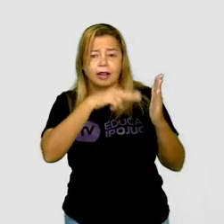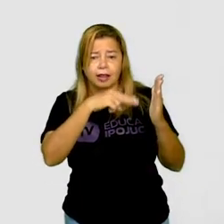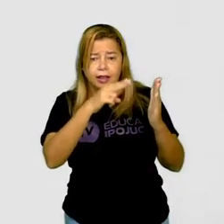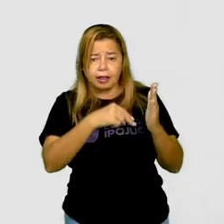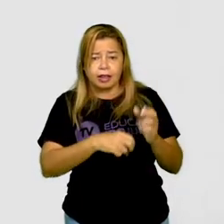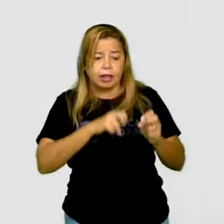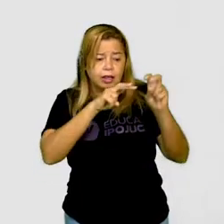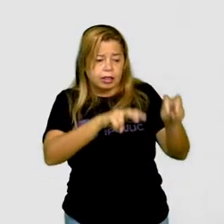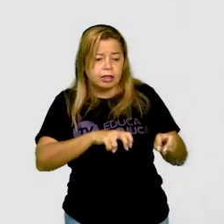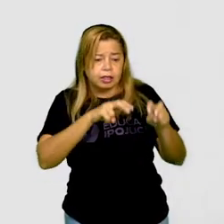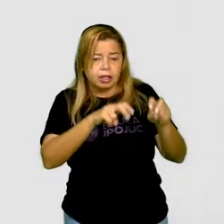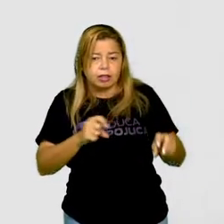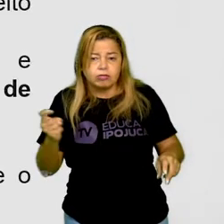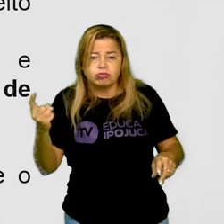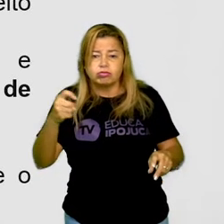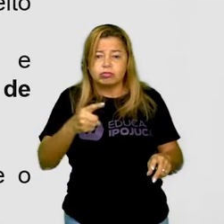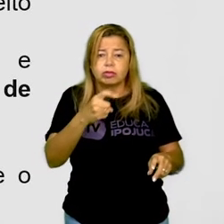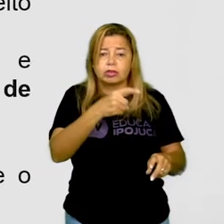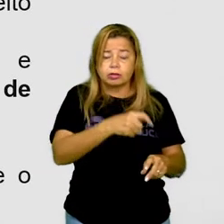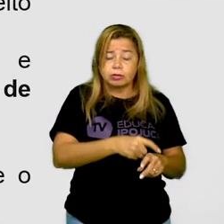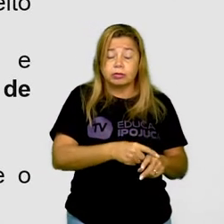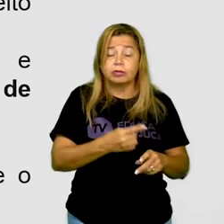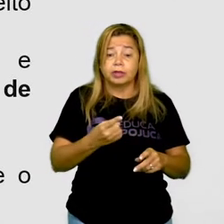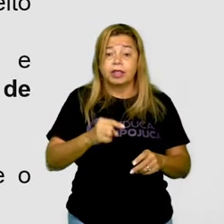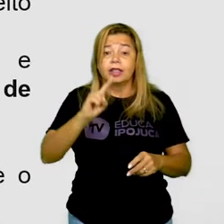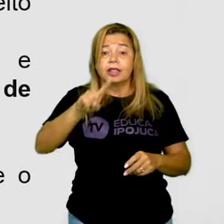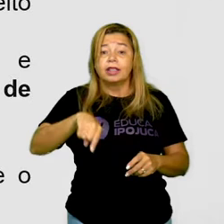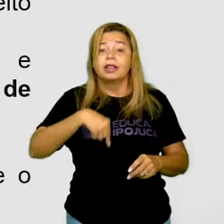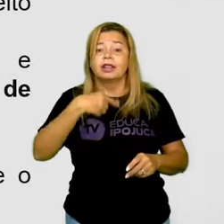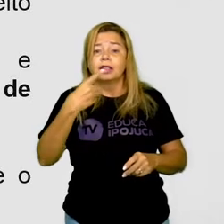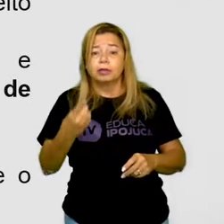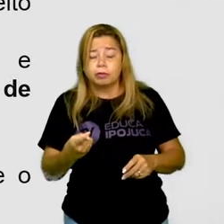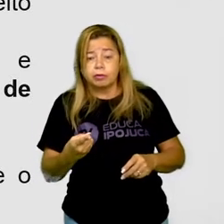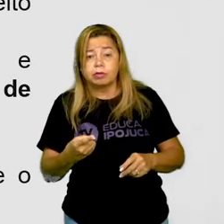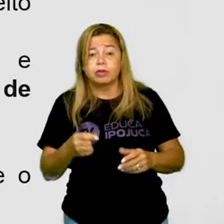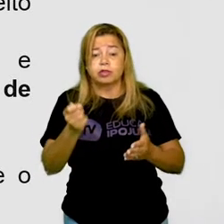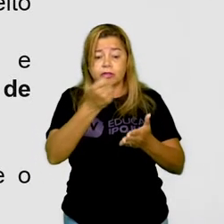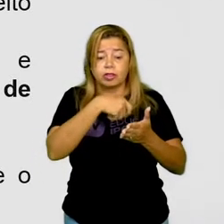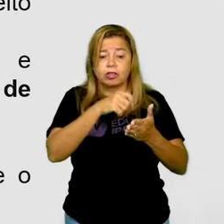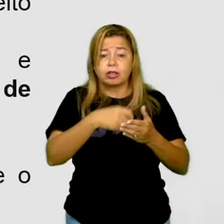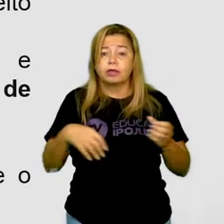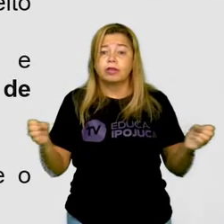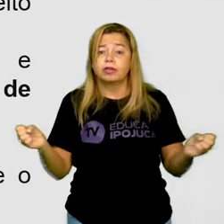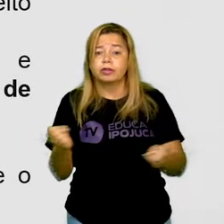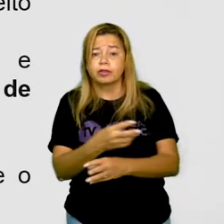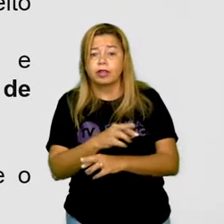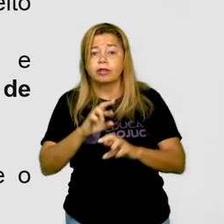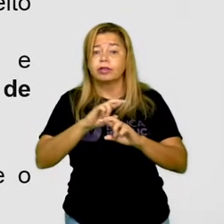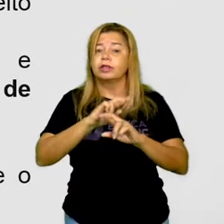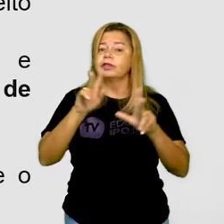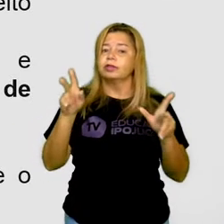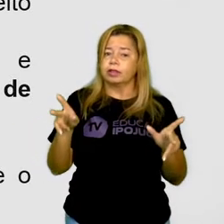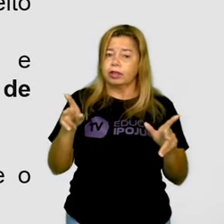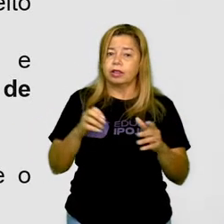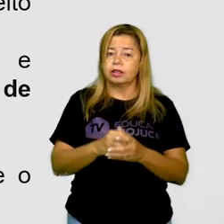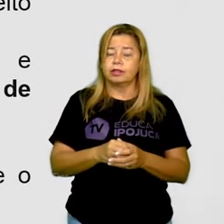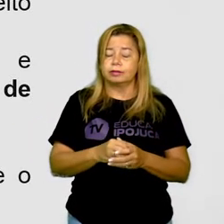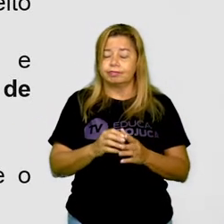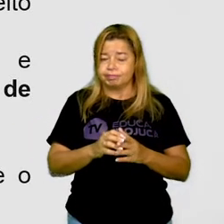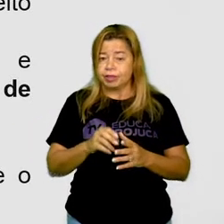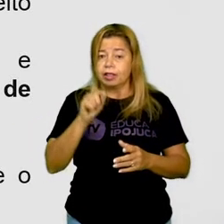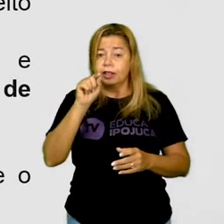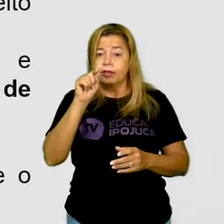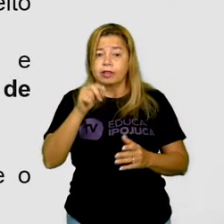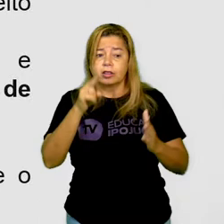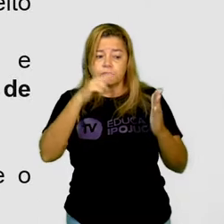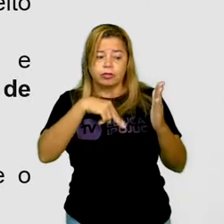reescreva e mude o seu final. Aí vocês podem tirar um print, uma foto do texto, tá certo? Vocês vão ler o texto